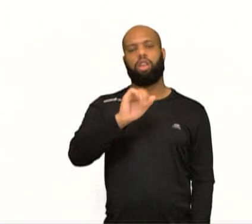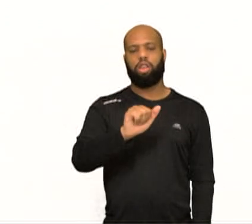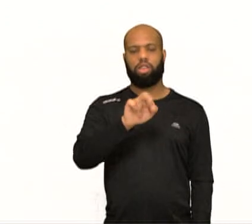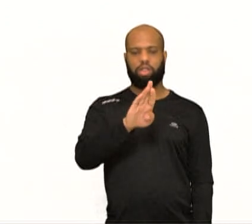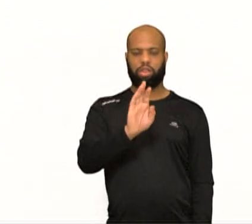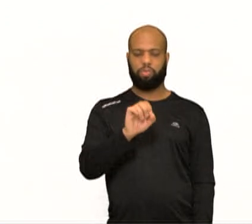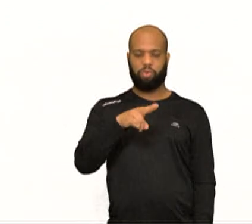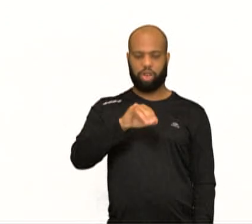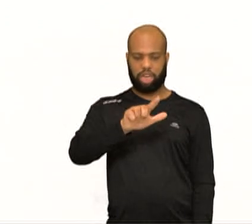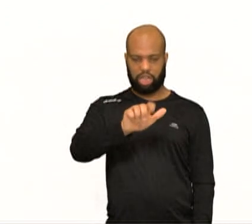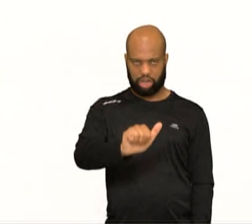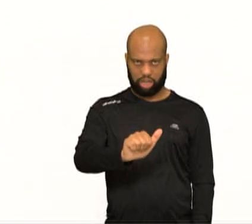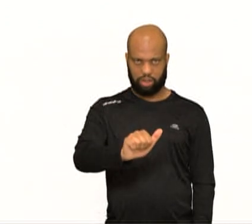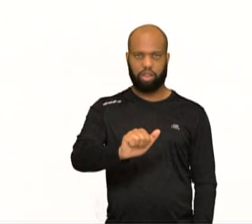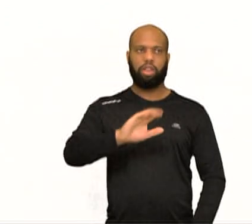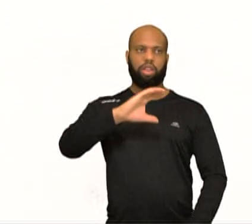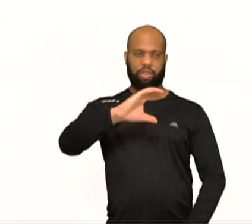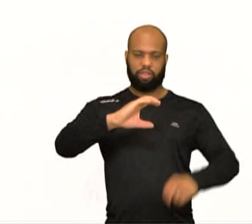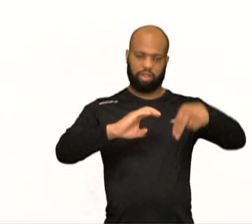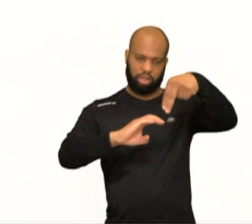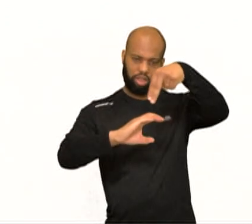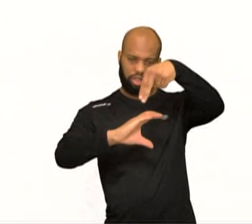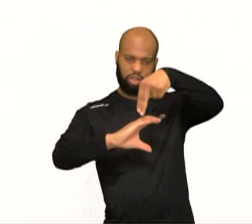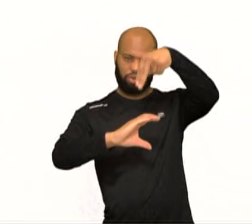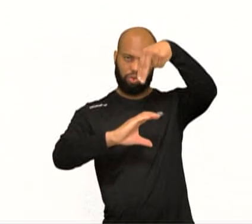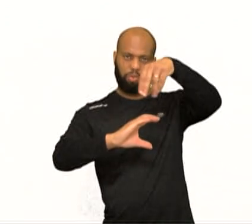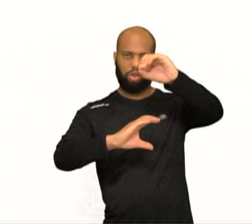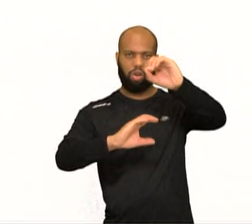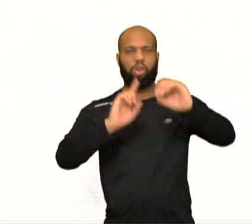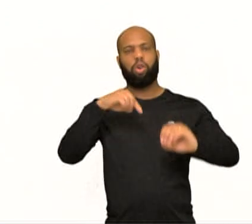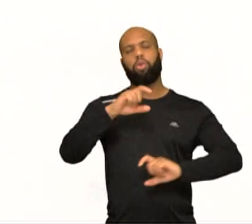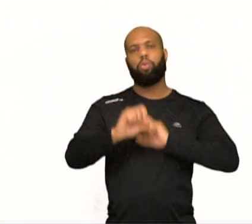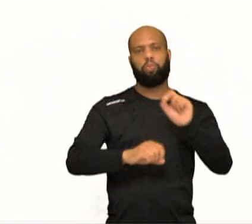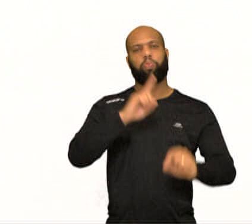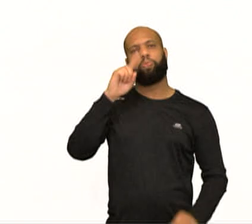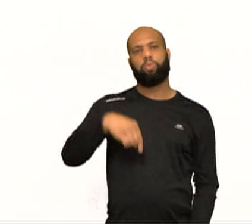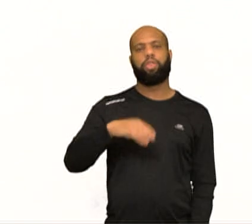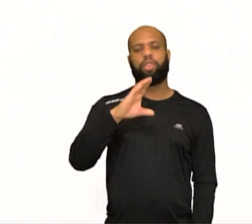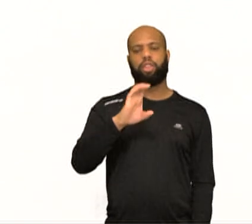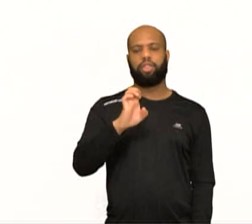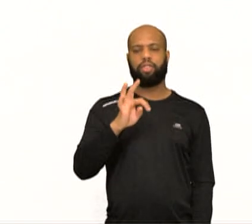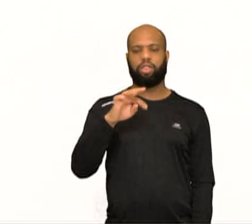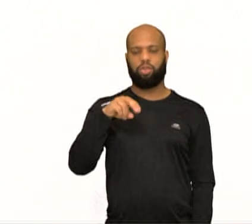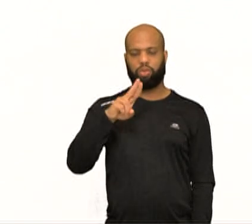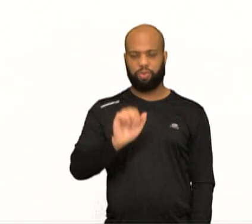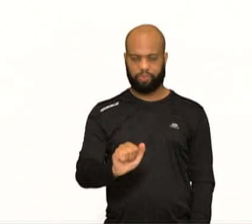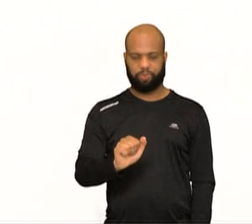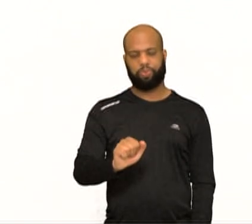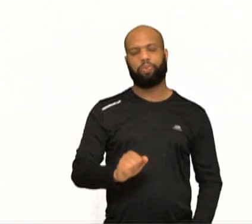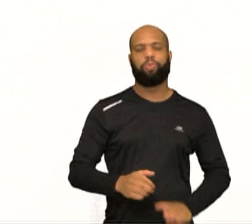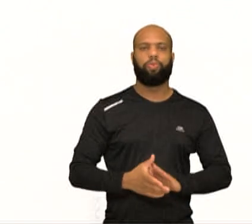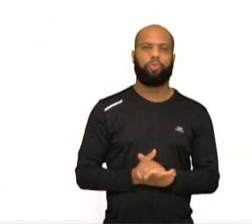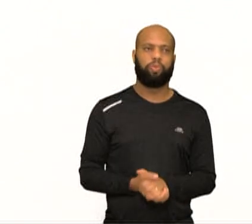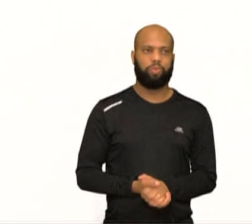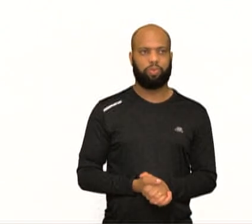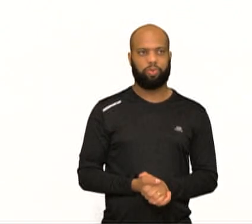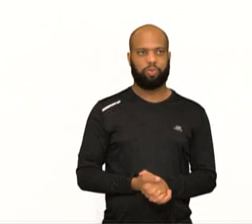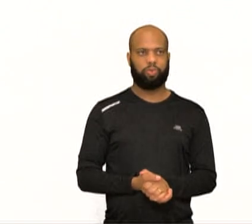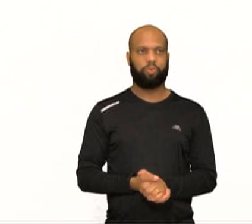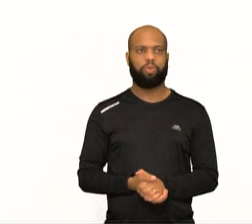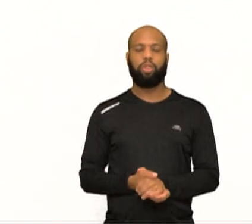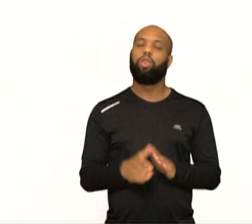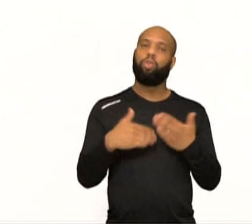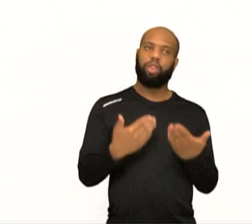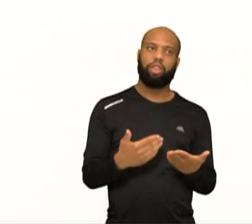Então, aqui está caracterizado, portanto, uma substância como cetona.